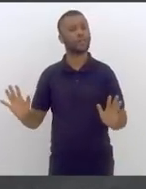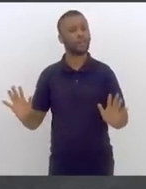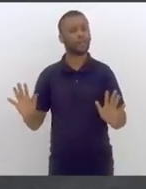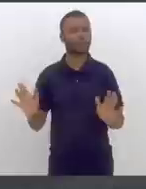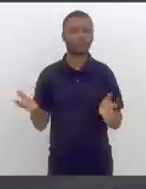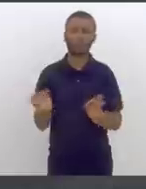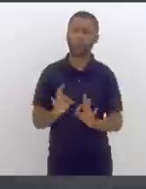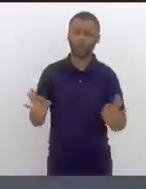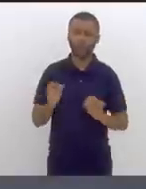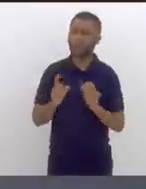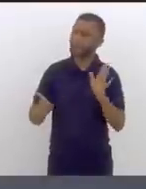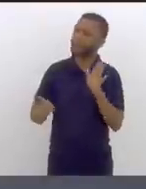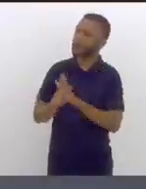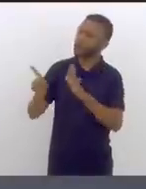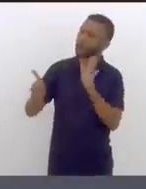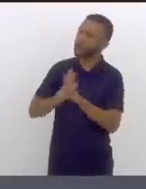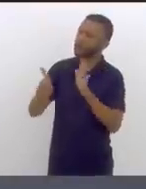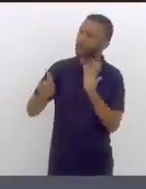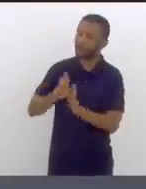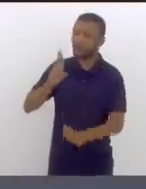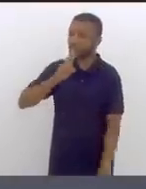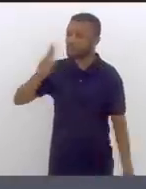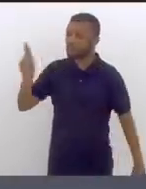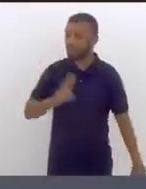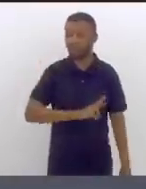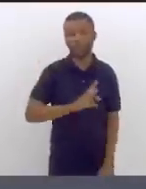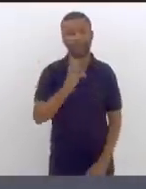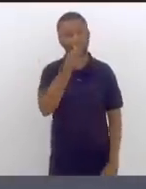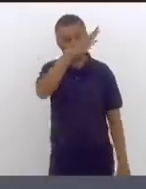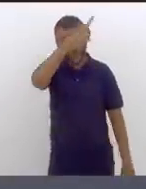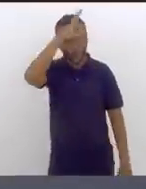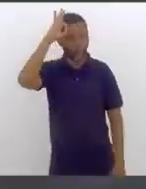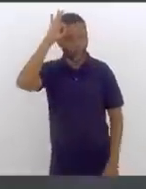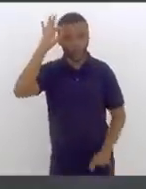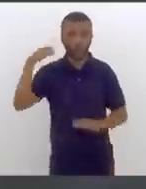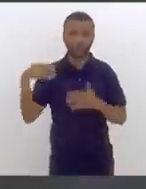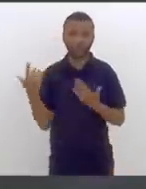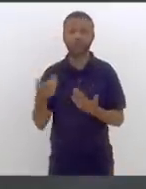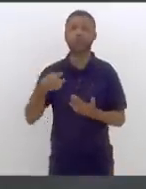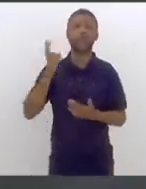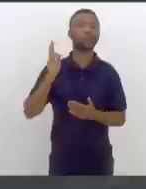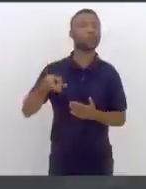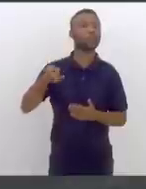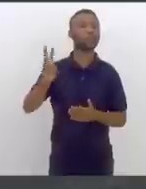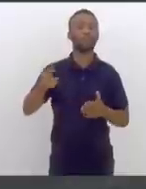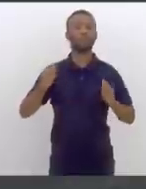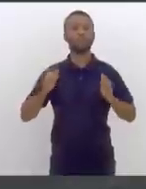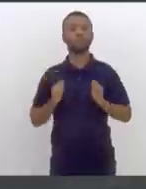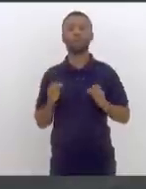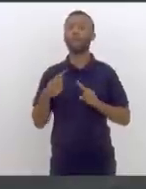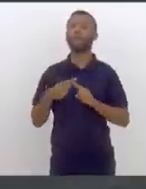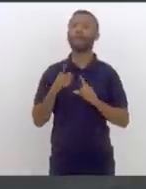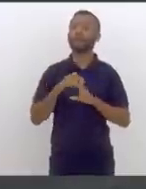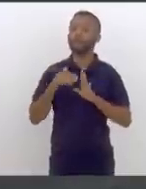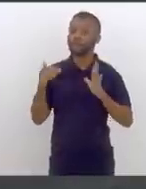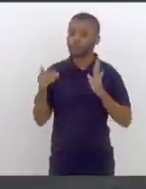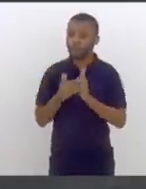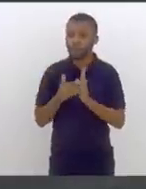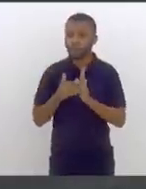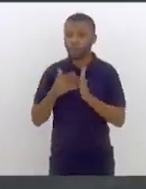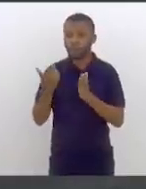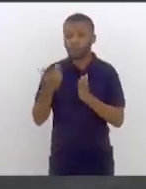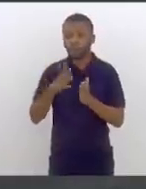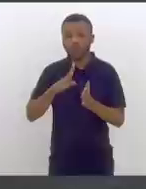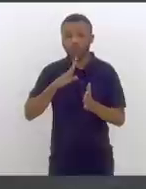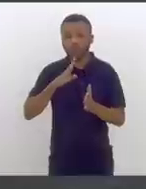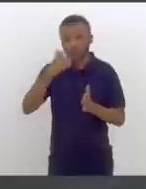pode perguntar ele não sabe a resposta então isso aqui vai continuar assim porque tudo desde que o